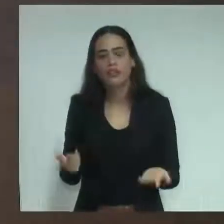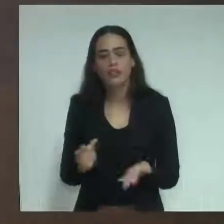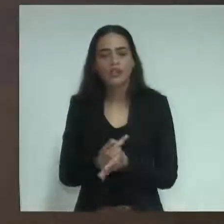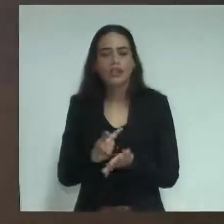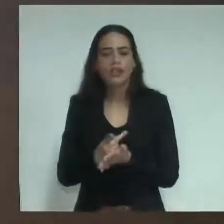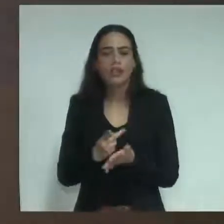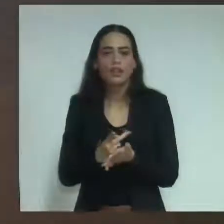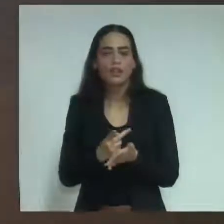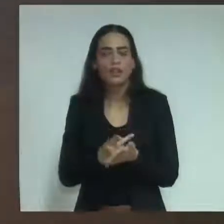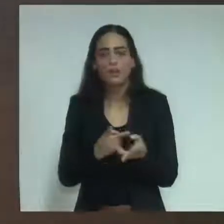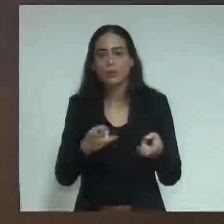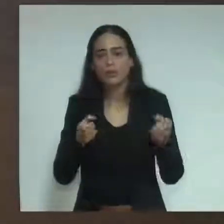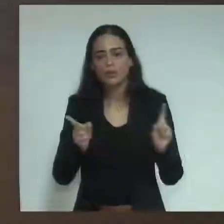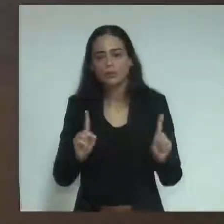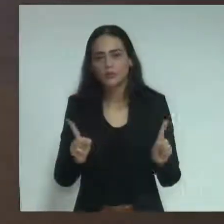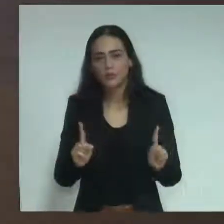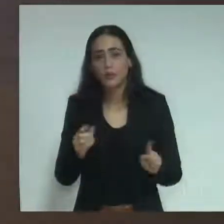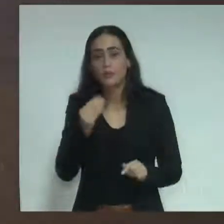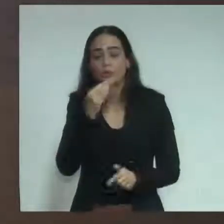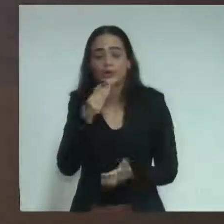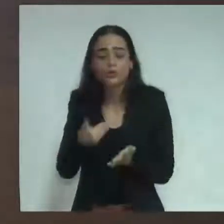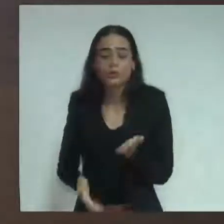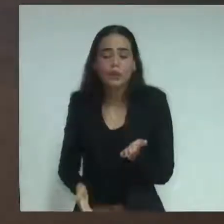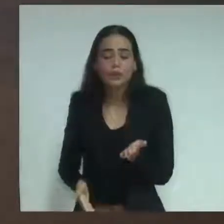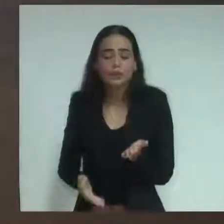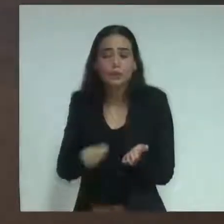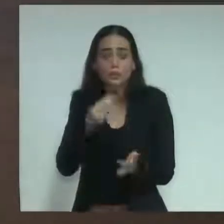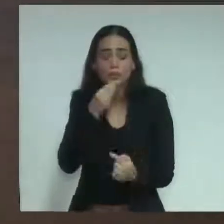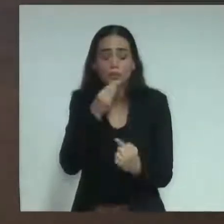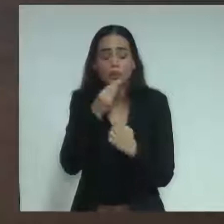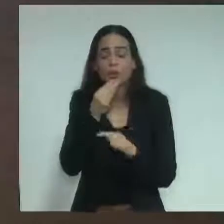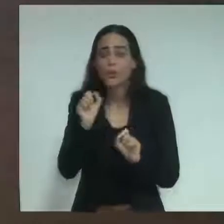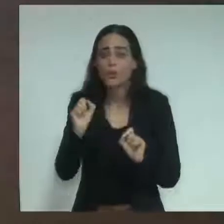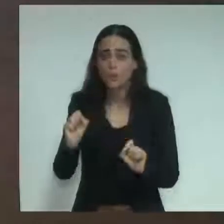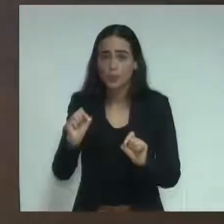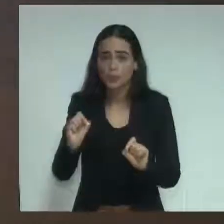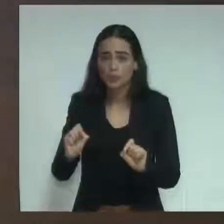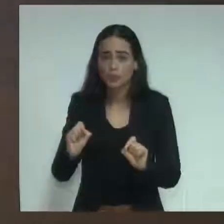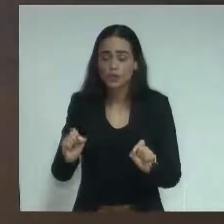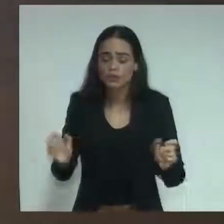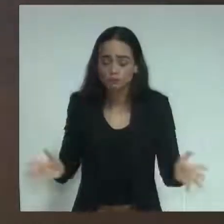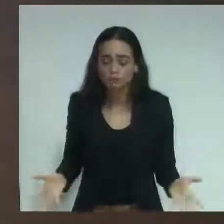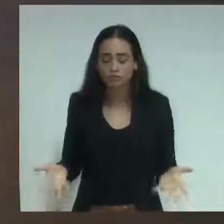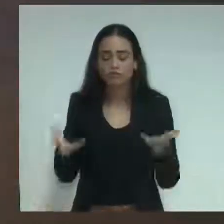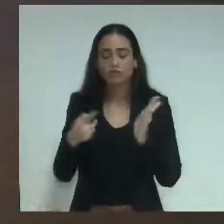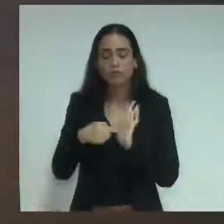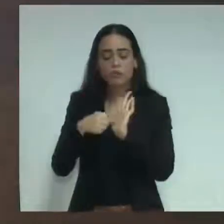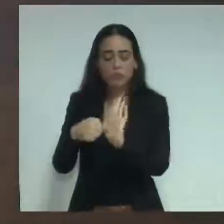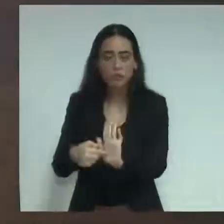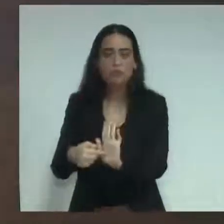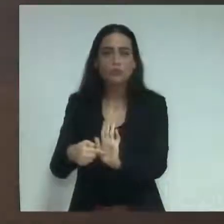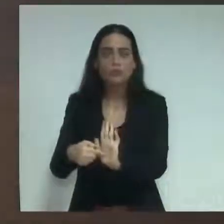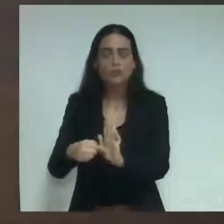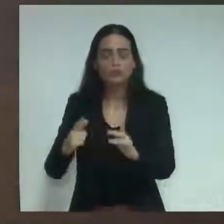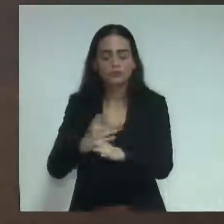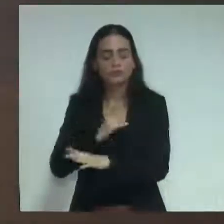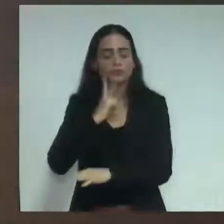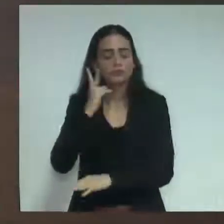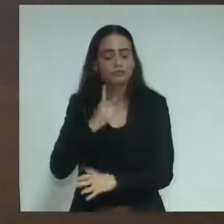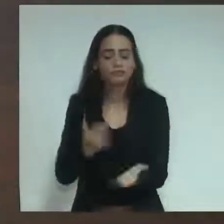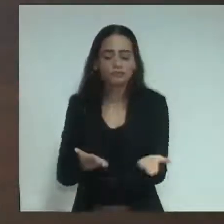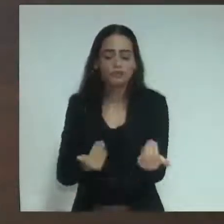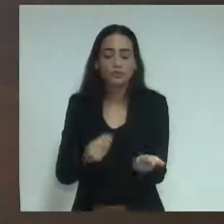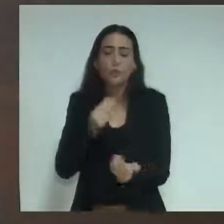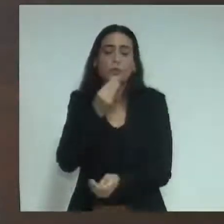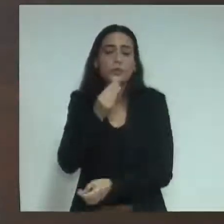e perder uma grande oportunidade. Qual é a oportunidade que eu enxergo? Trazer para a nossa cidade oportunidade para os nossos jovens. E jovens